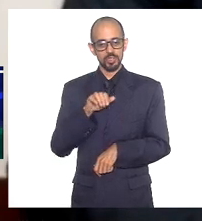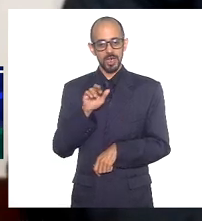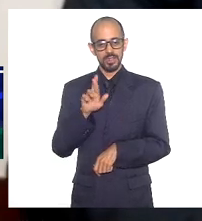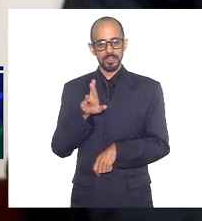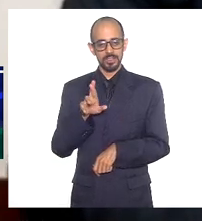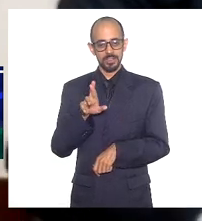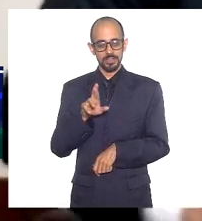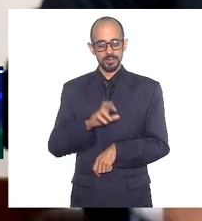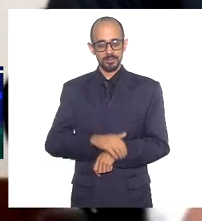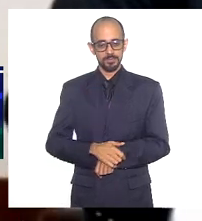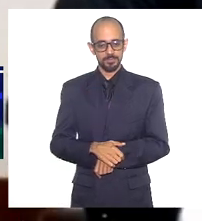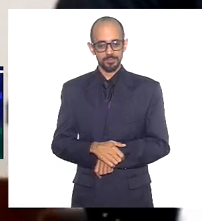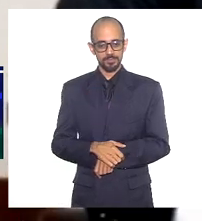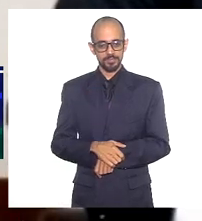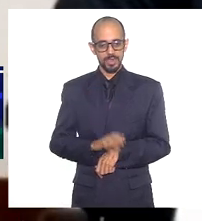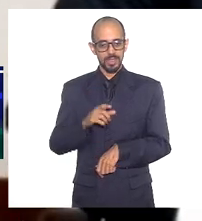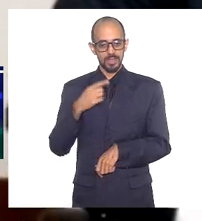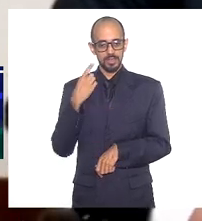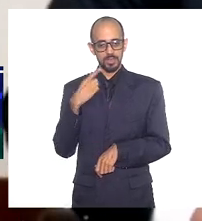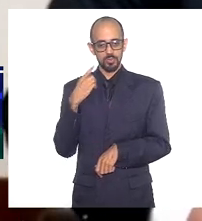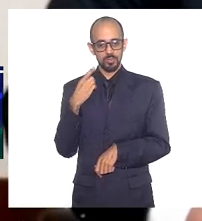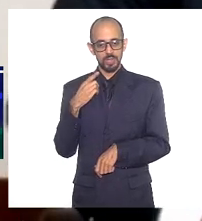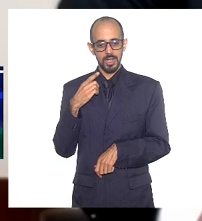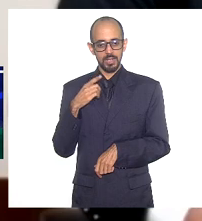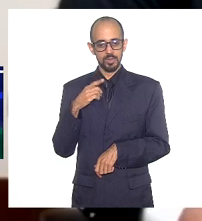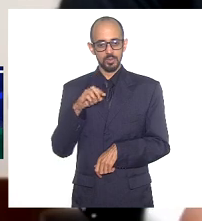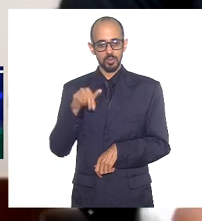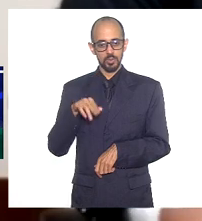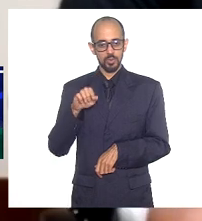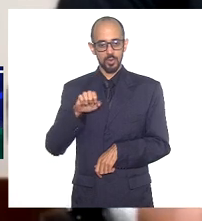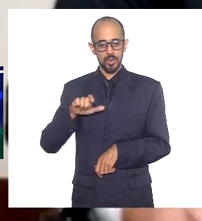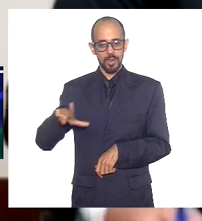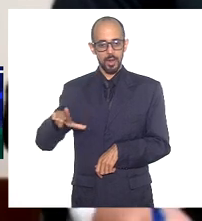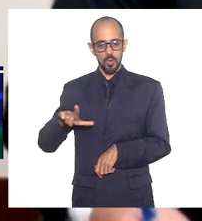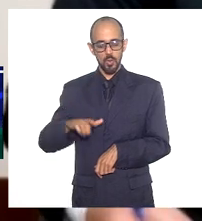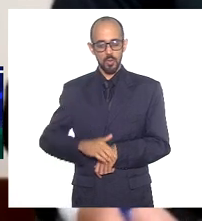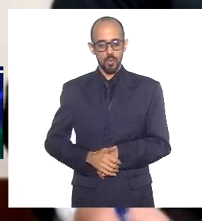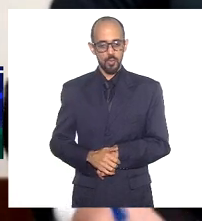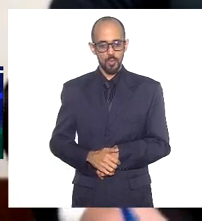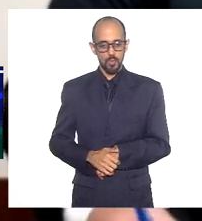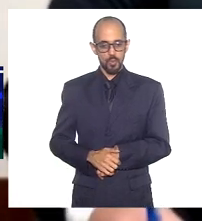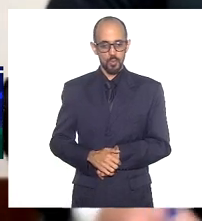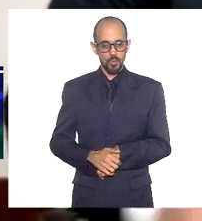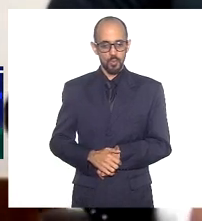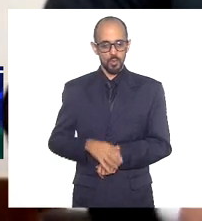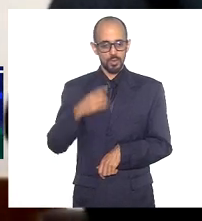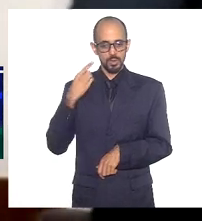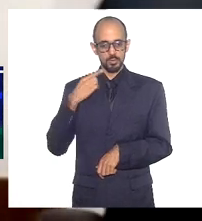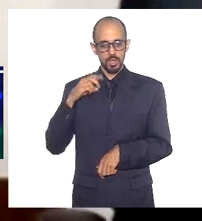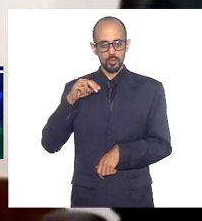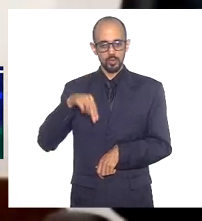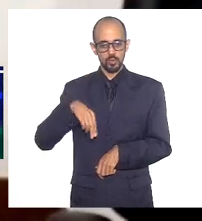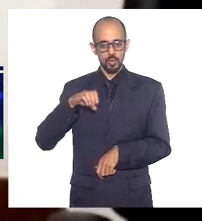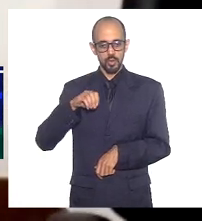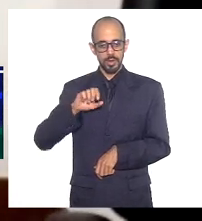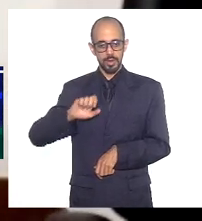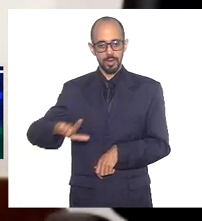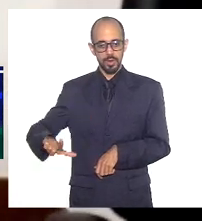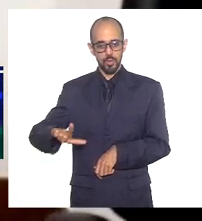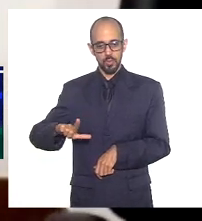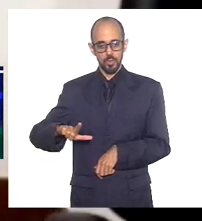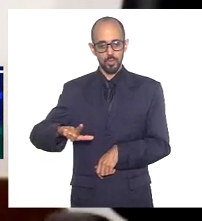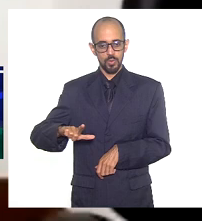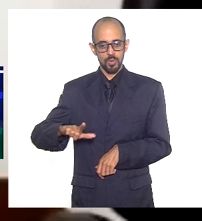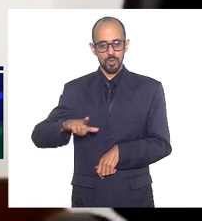deputado Jair Bittencourt deputado Noel de Carvalho deputado Marcelo